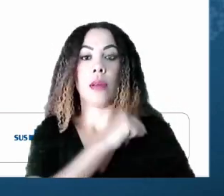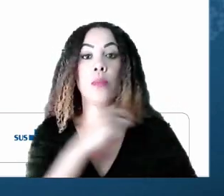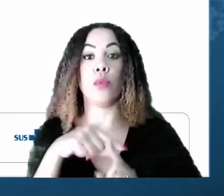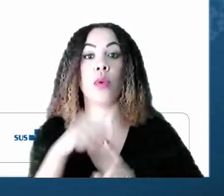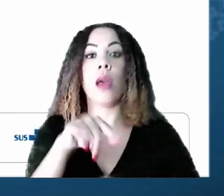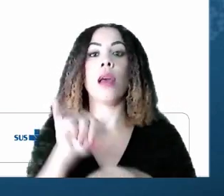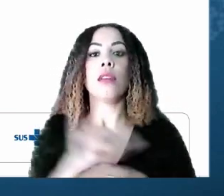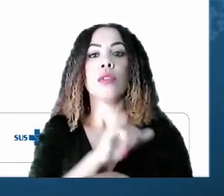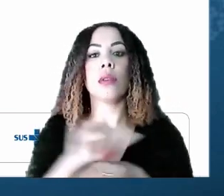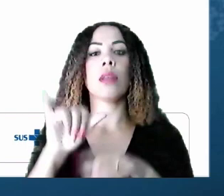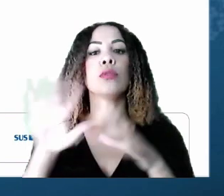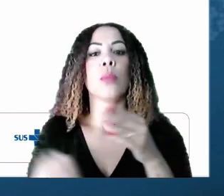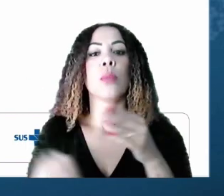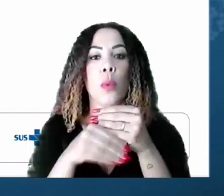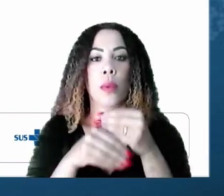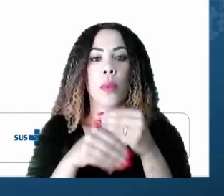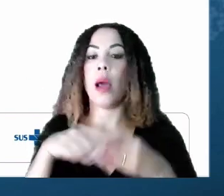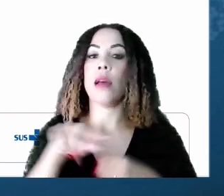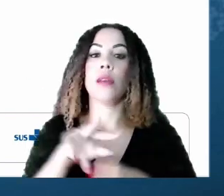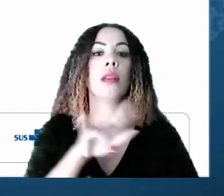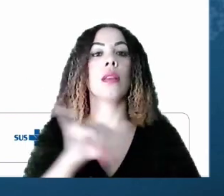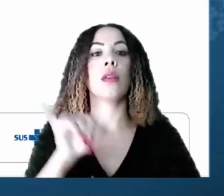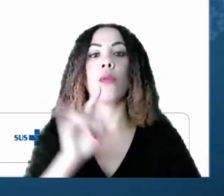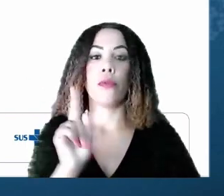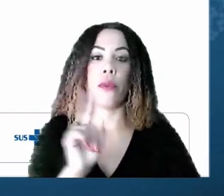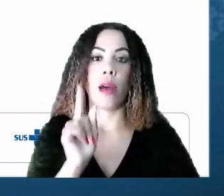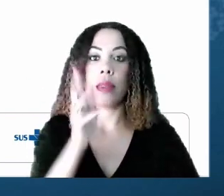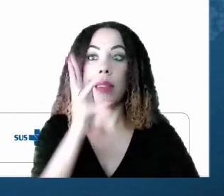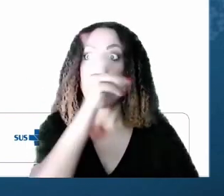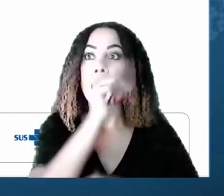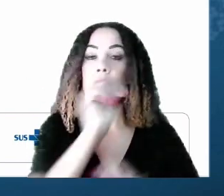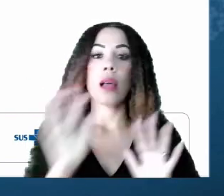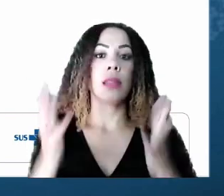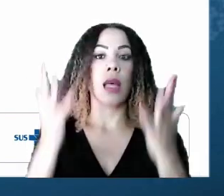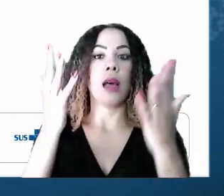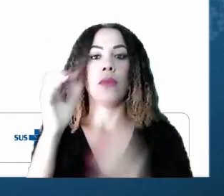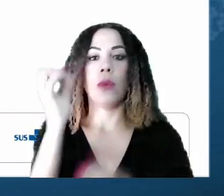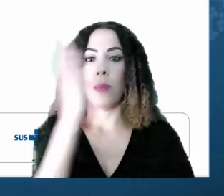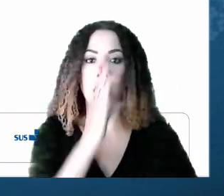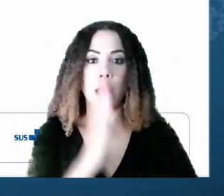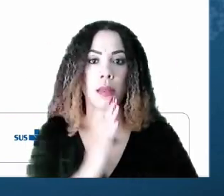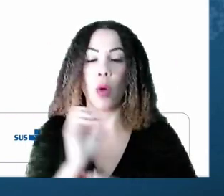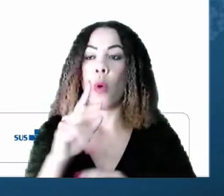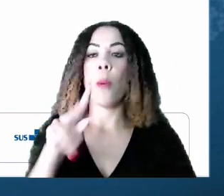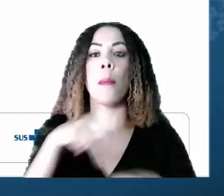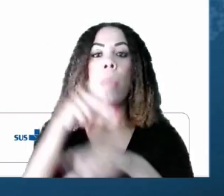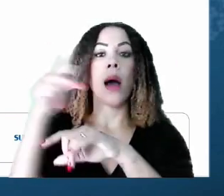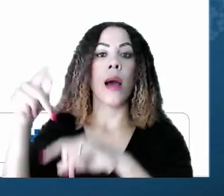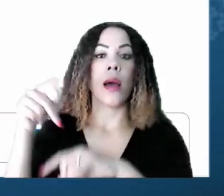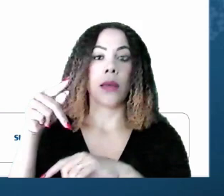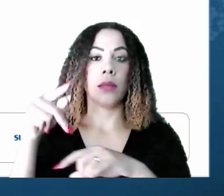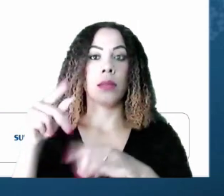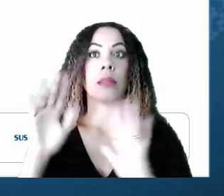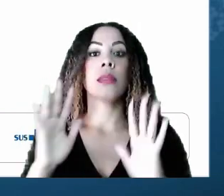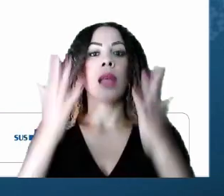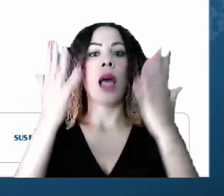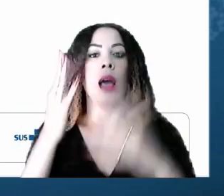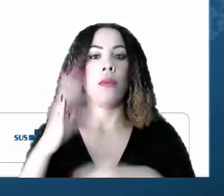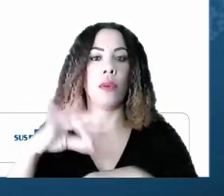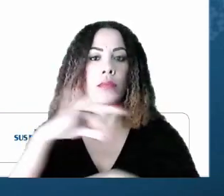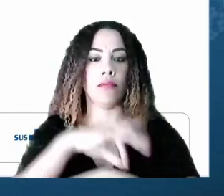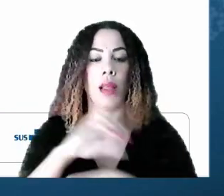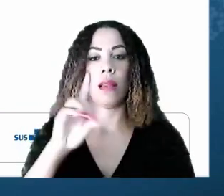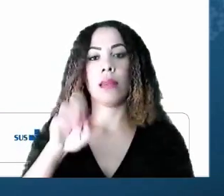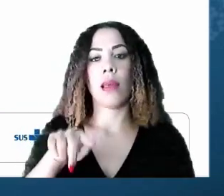complementar. Então, a gente não vai salvar o Brasil ou outros países da dengue e chikungunya, mas a gente está aqui para somar aos